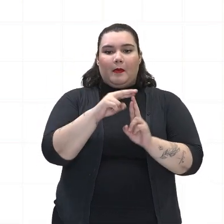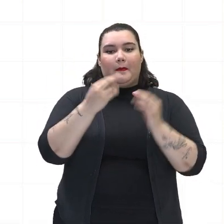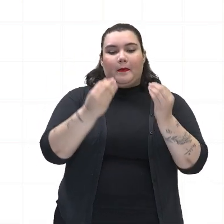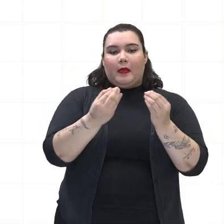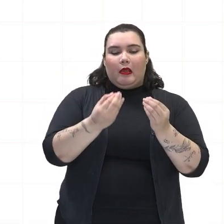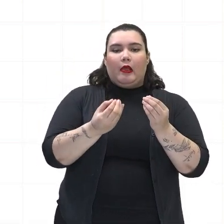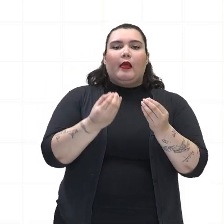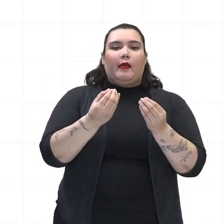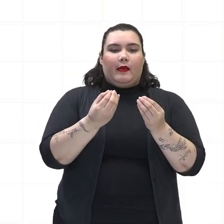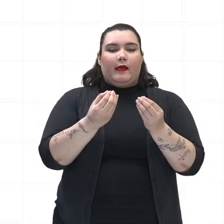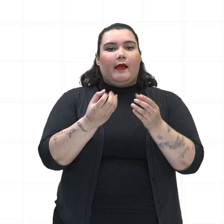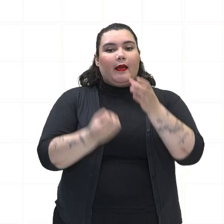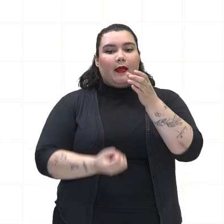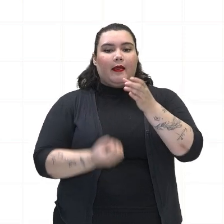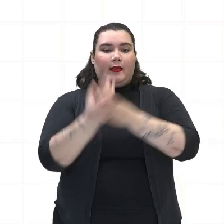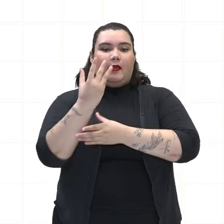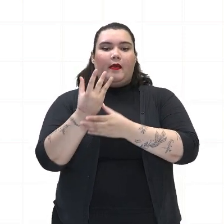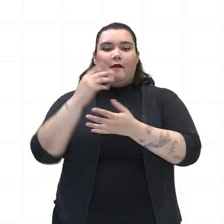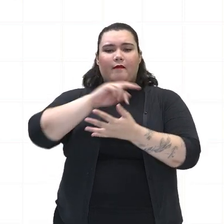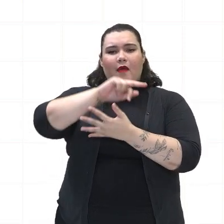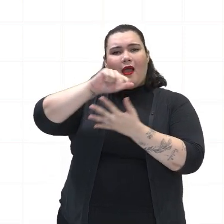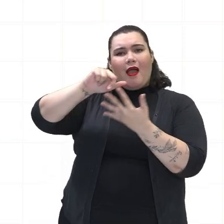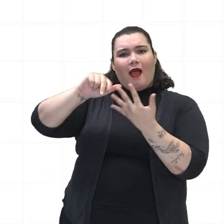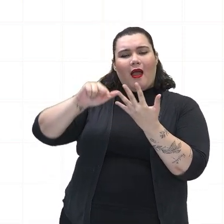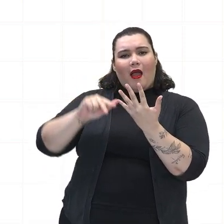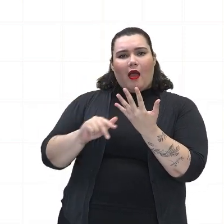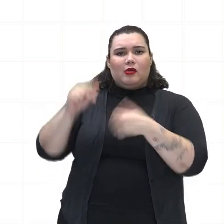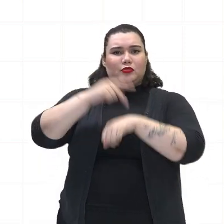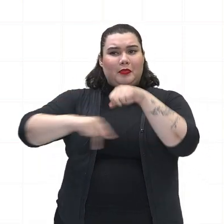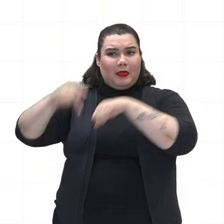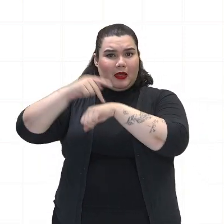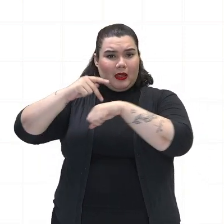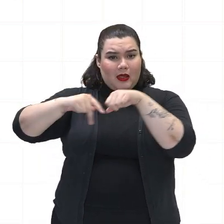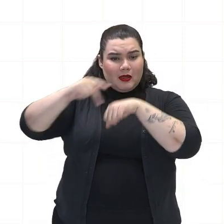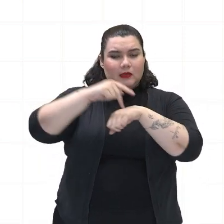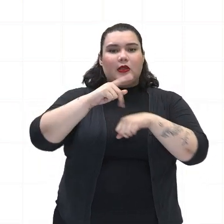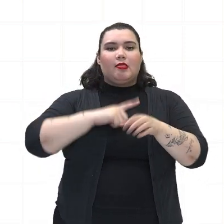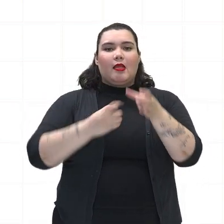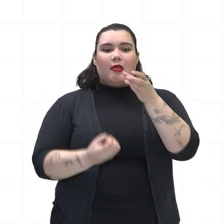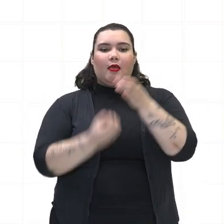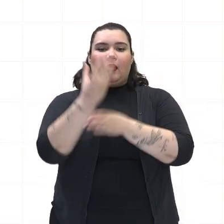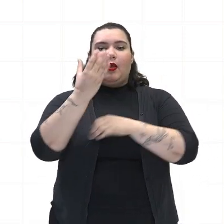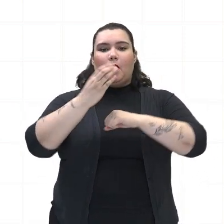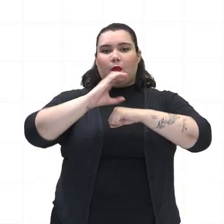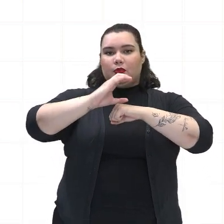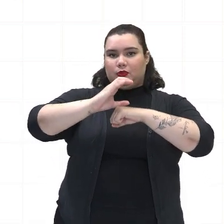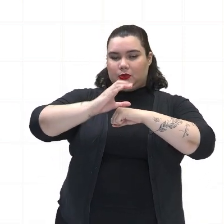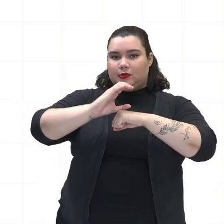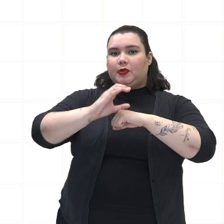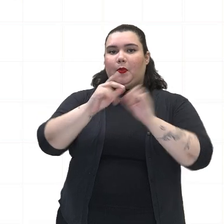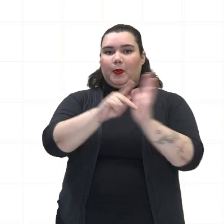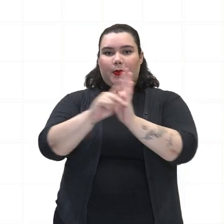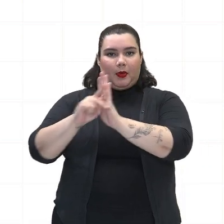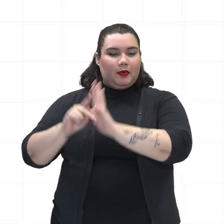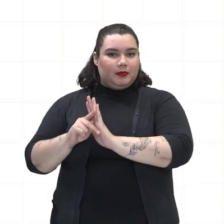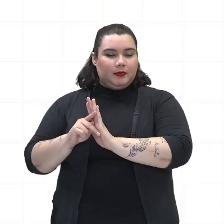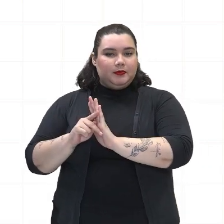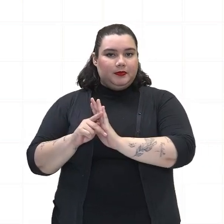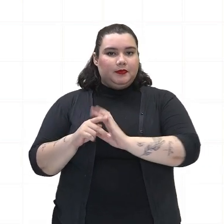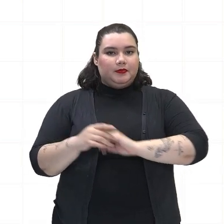referência para a criação de constituições em diversos países